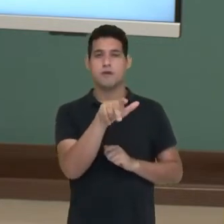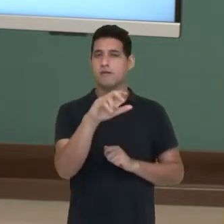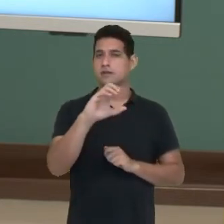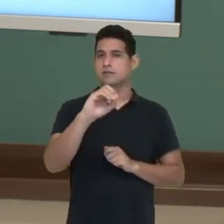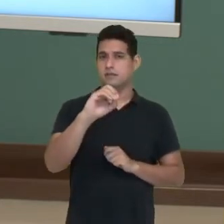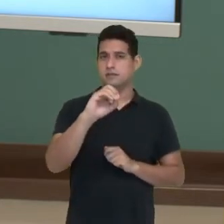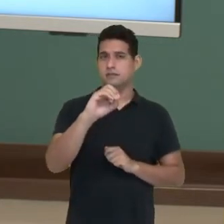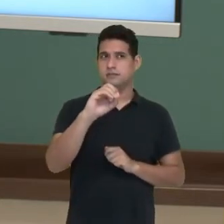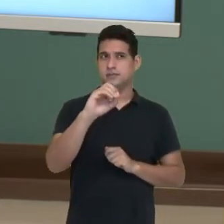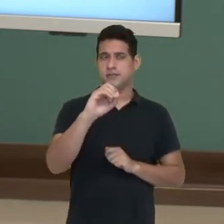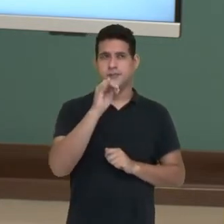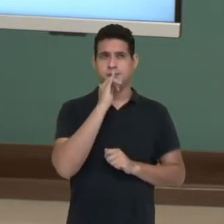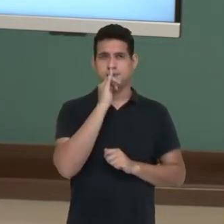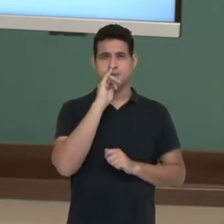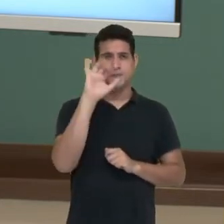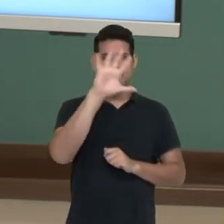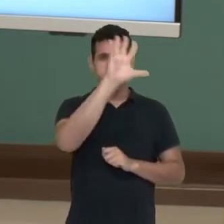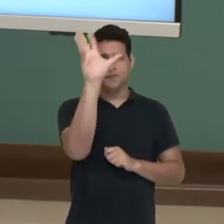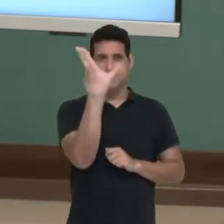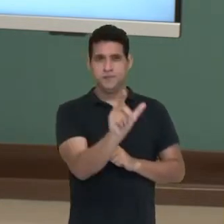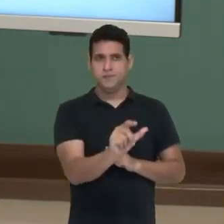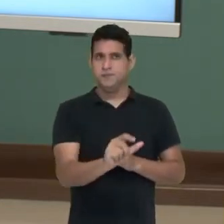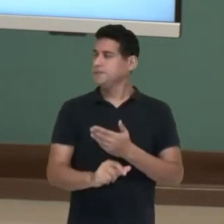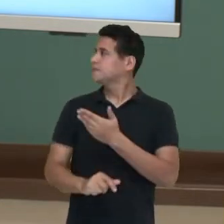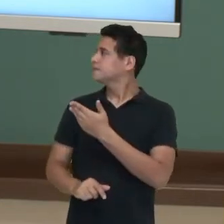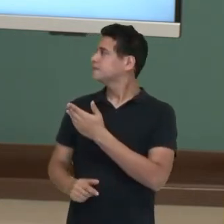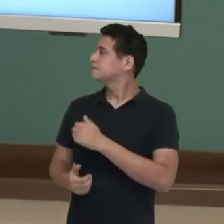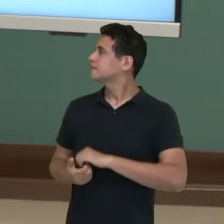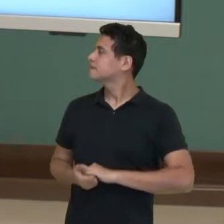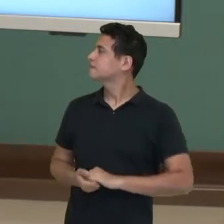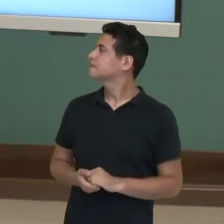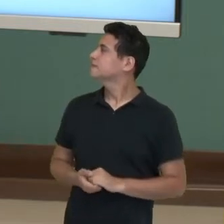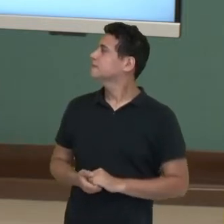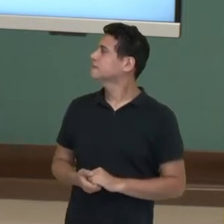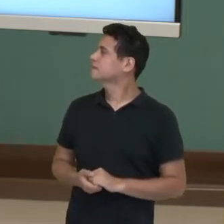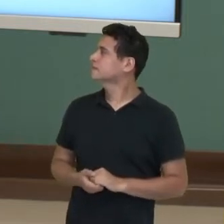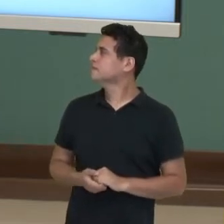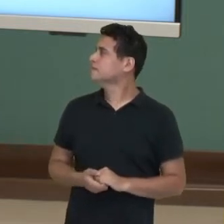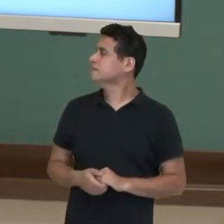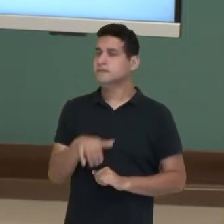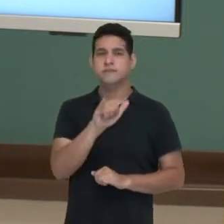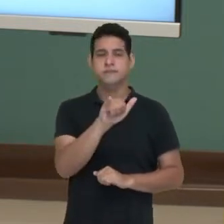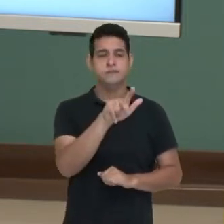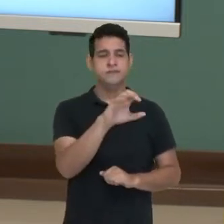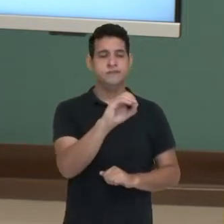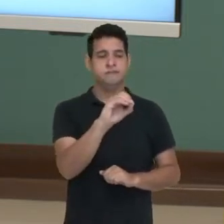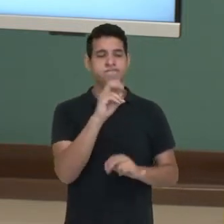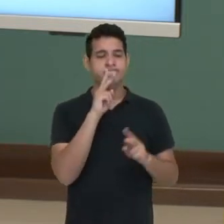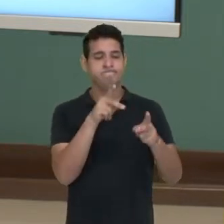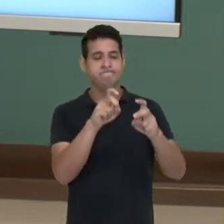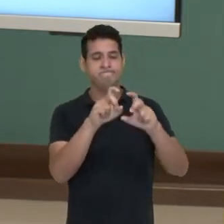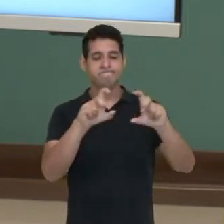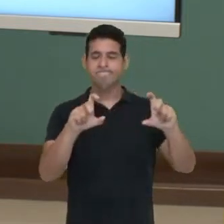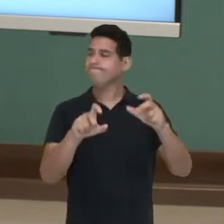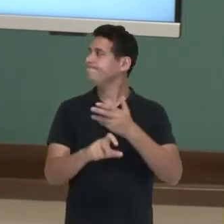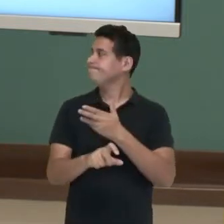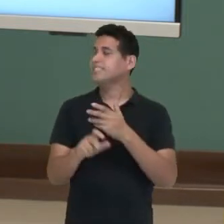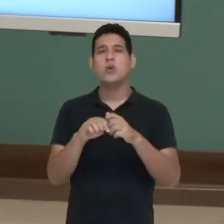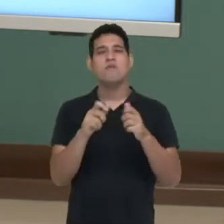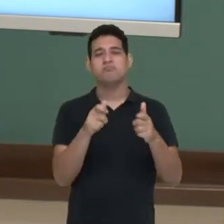tá bom? Então, vamos ver lá, ó, y igual a zero para esta função. Então, no lugar de escrever y, eu